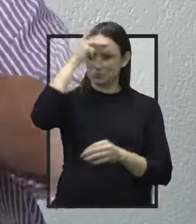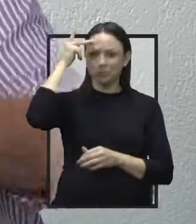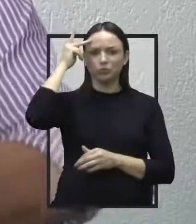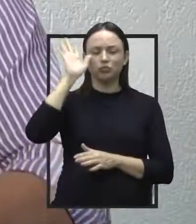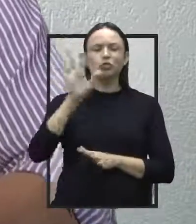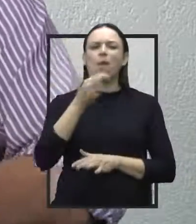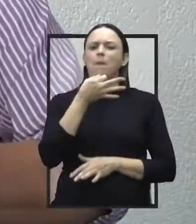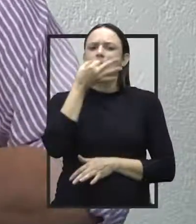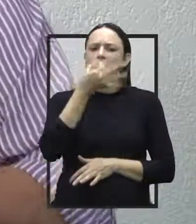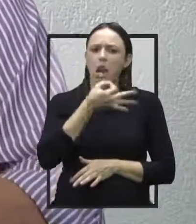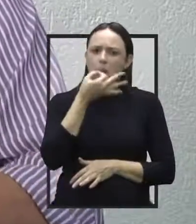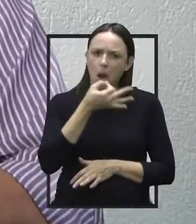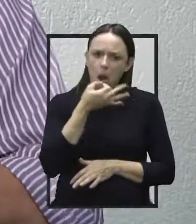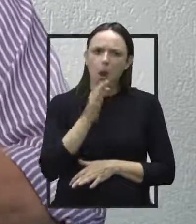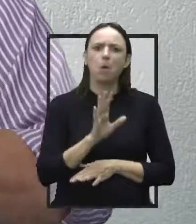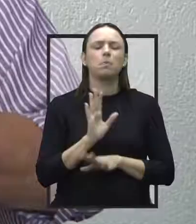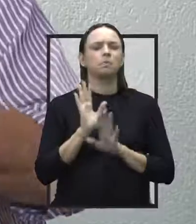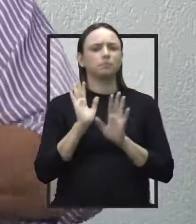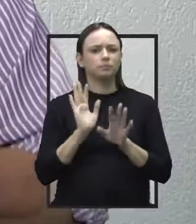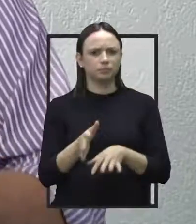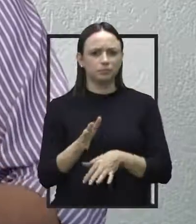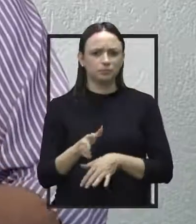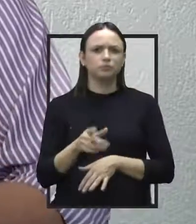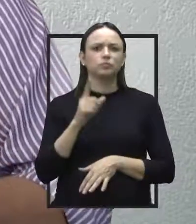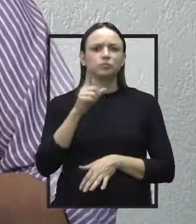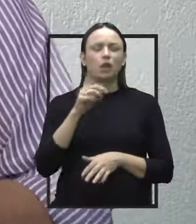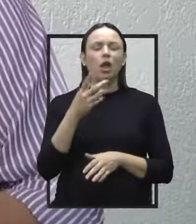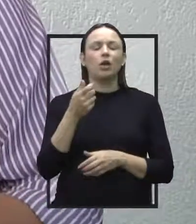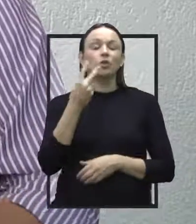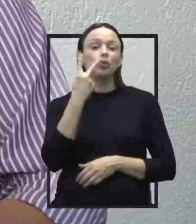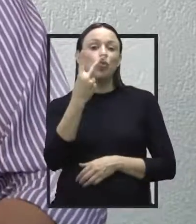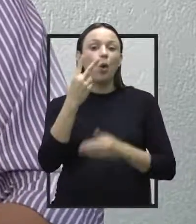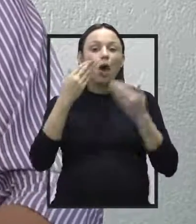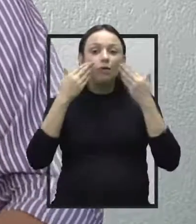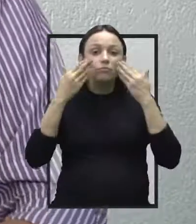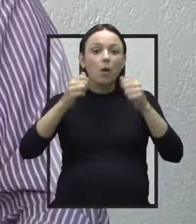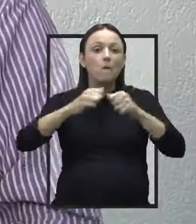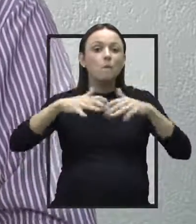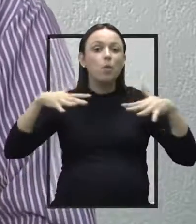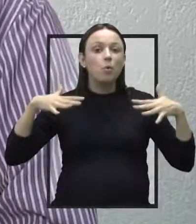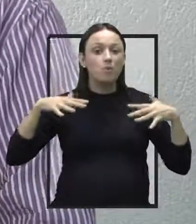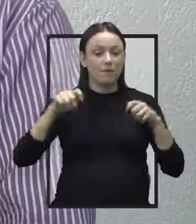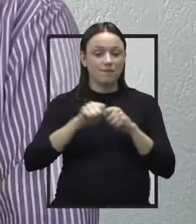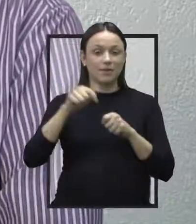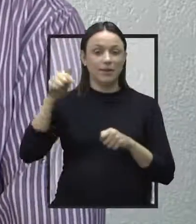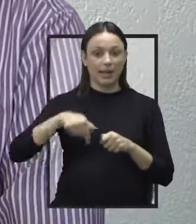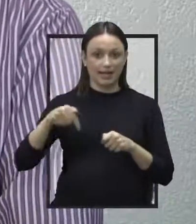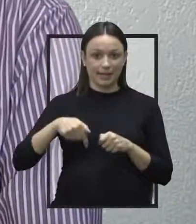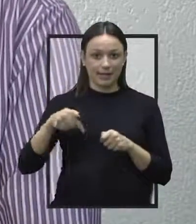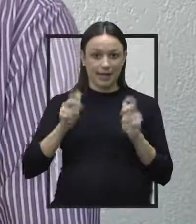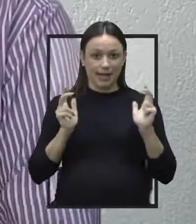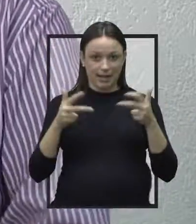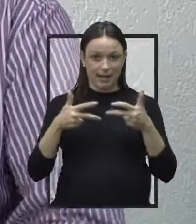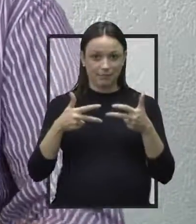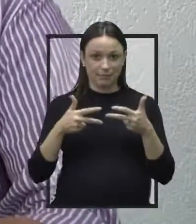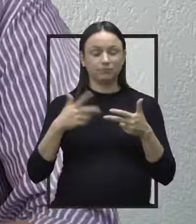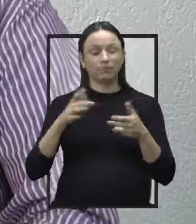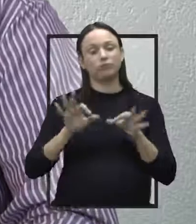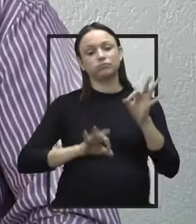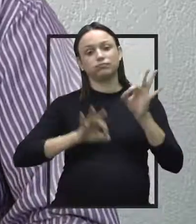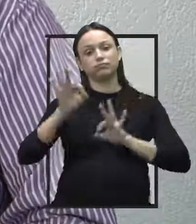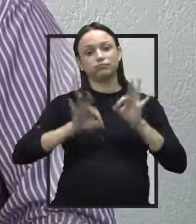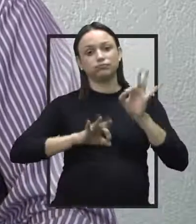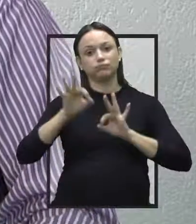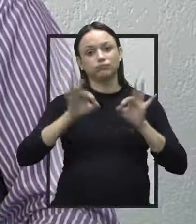participaram, opinaram, em 2 audiências públicas que nós fizemos aqui na Câmara. E nós, então,